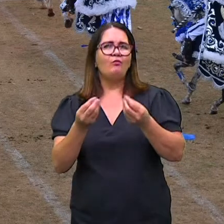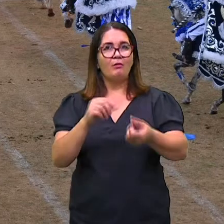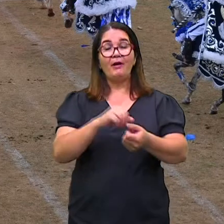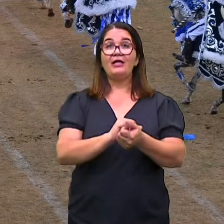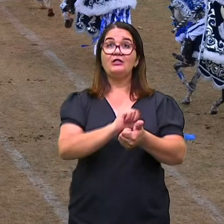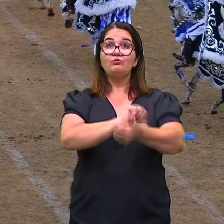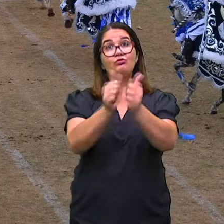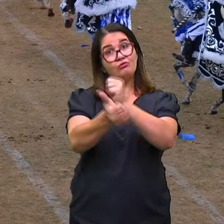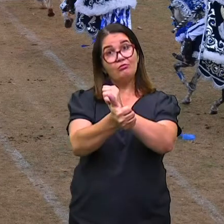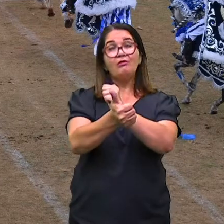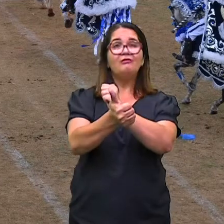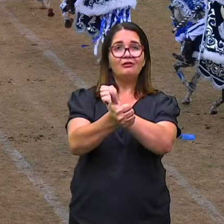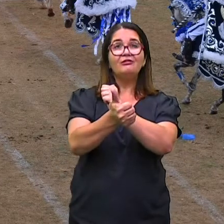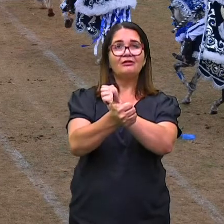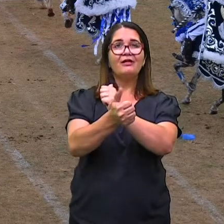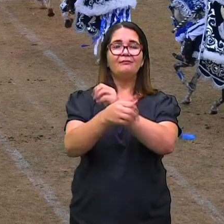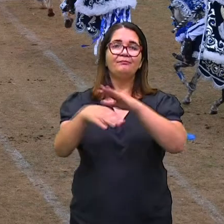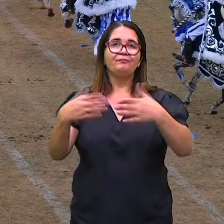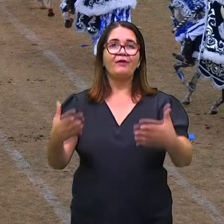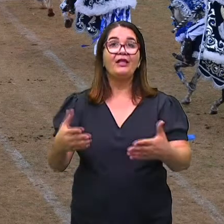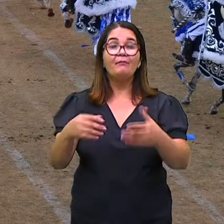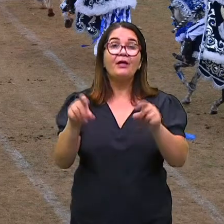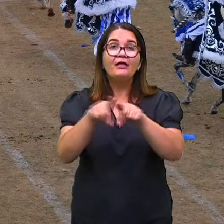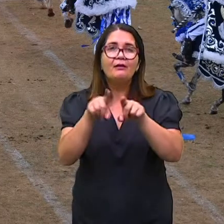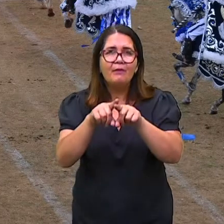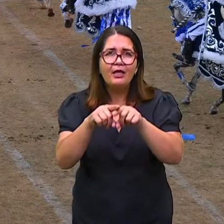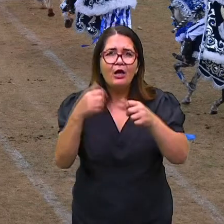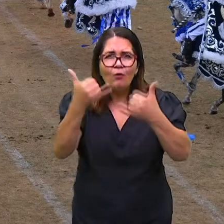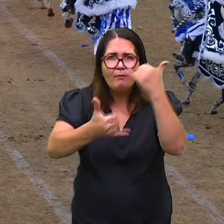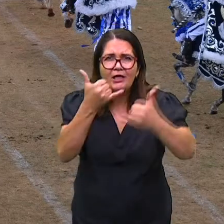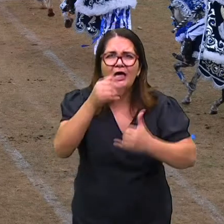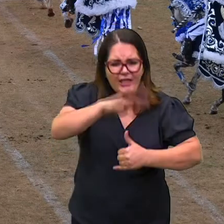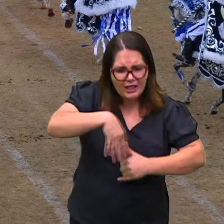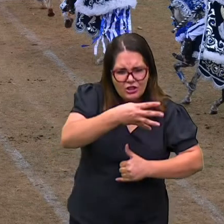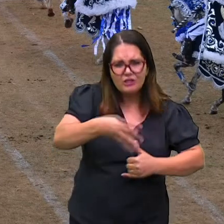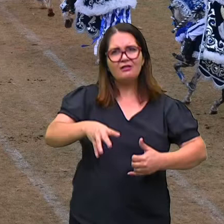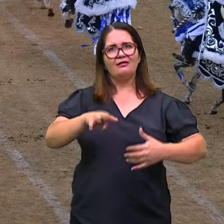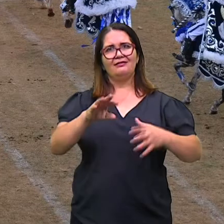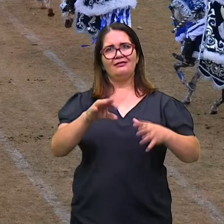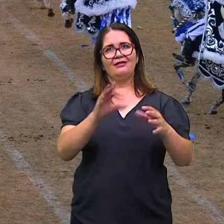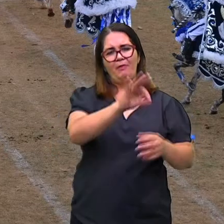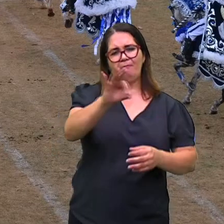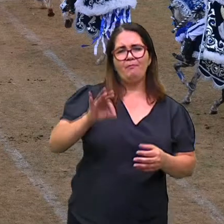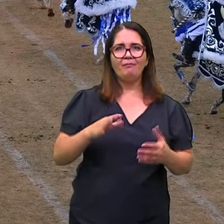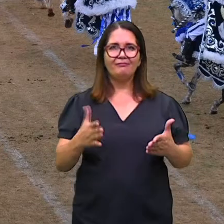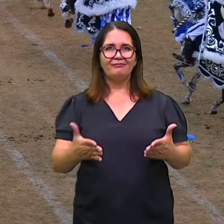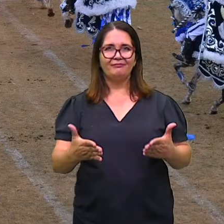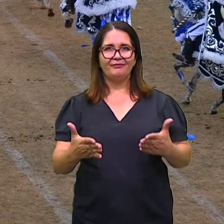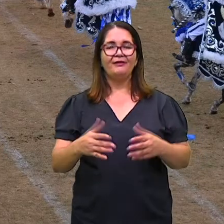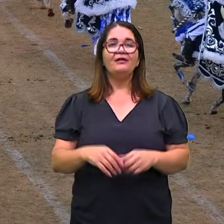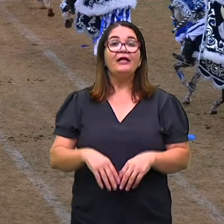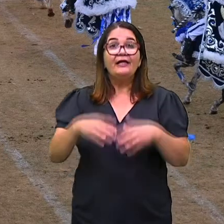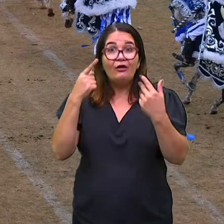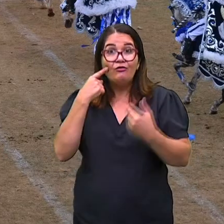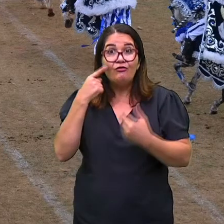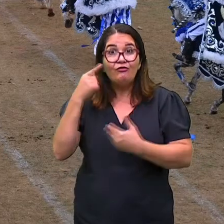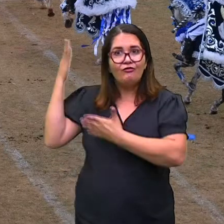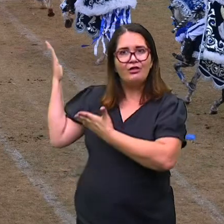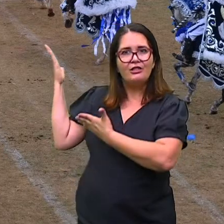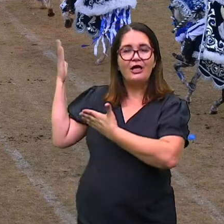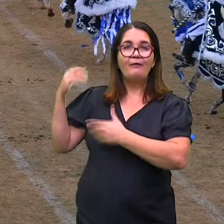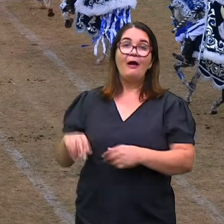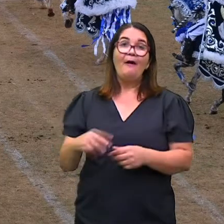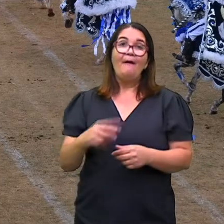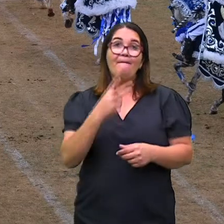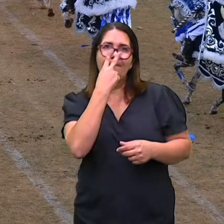incentivar a instituição cristã e o repúdio, aos mouros. Num grande campo de batalha, de um lado